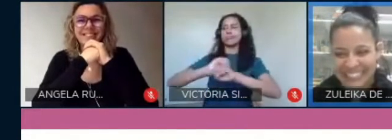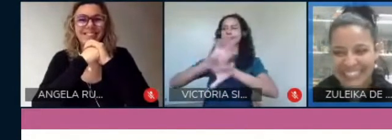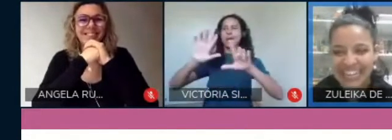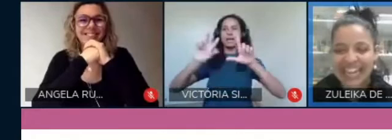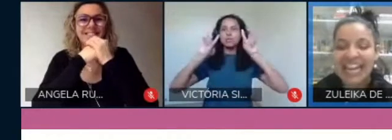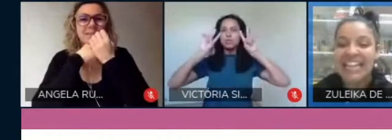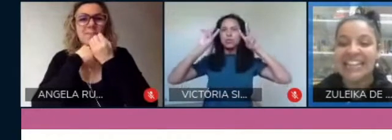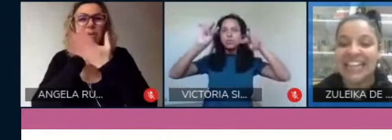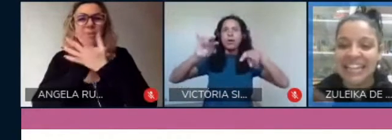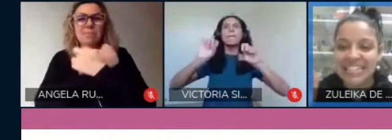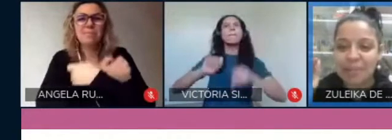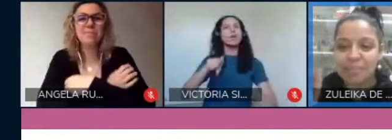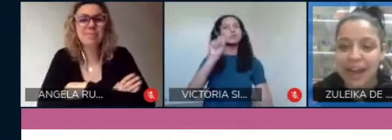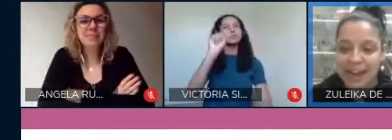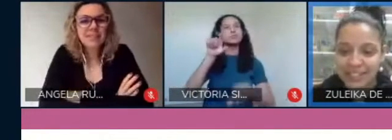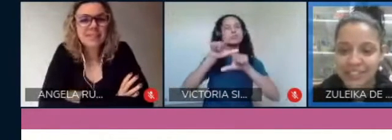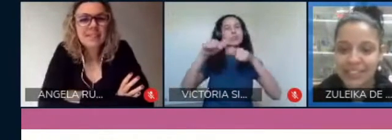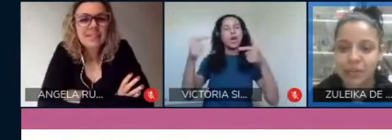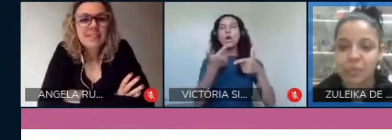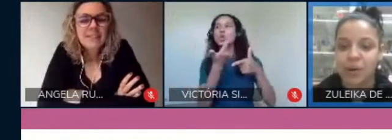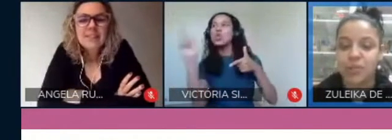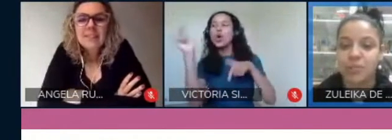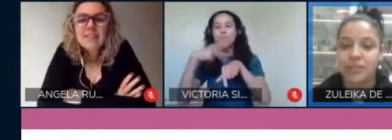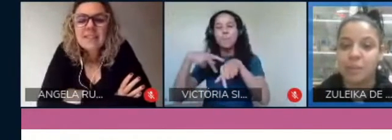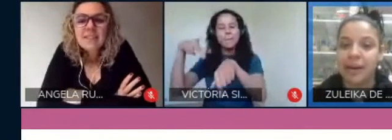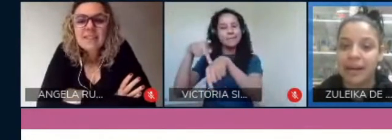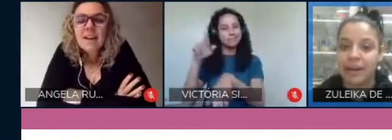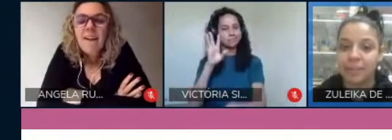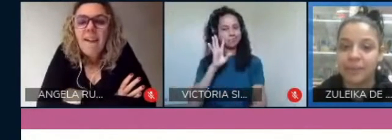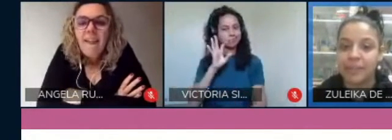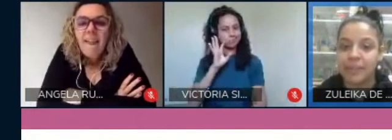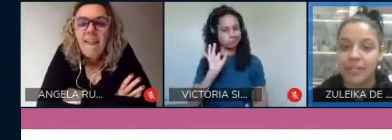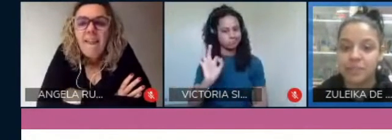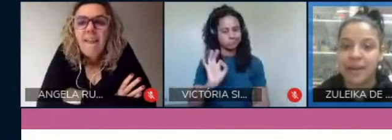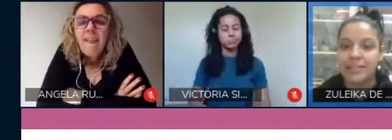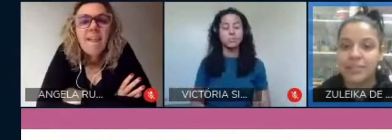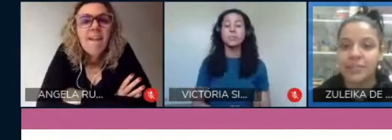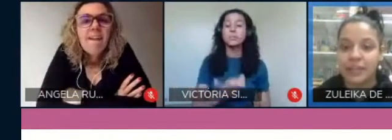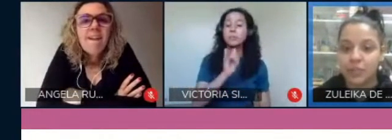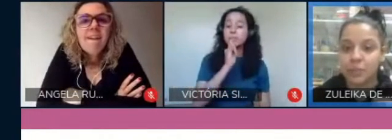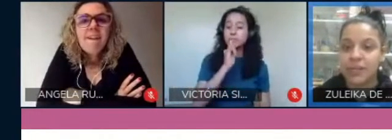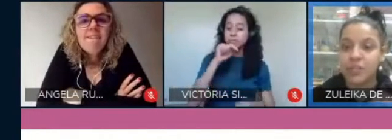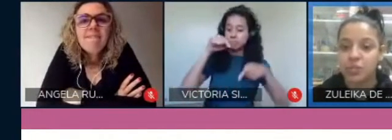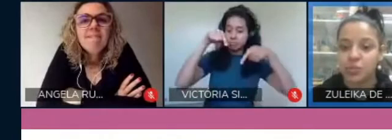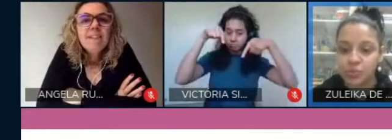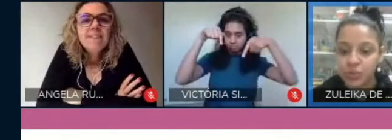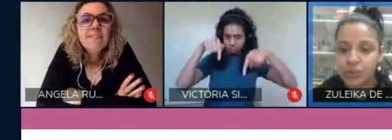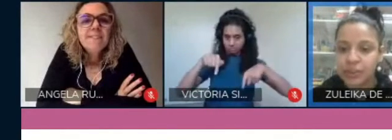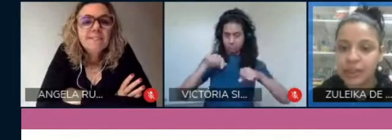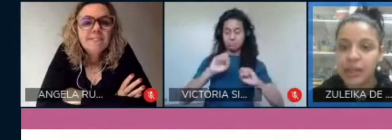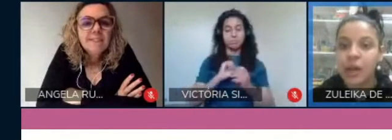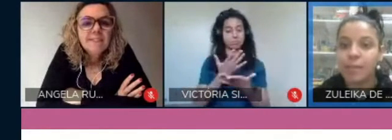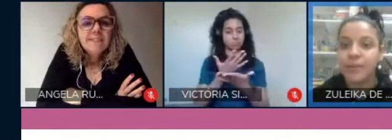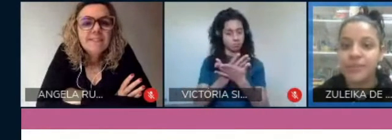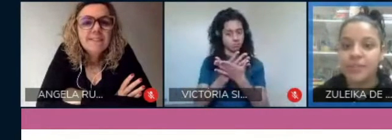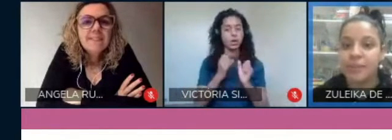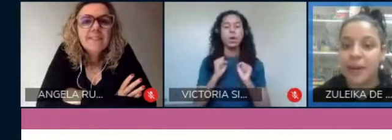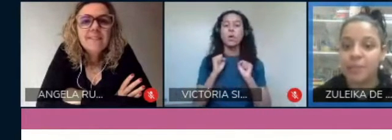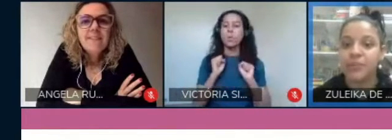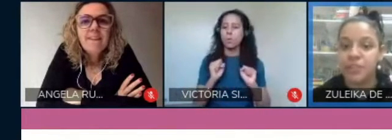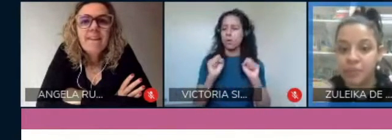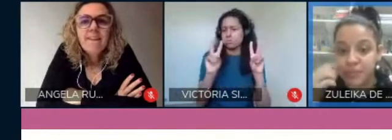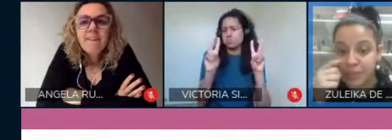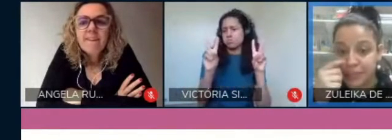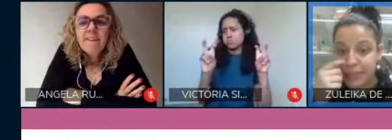atual. Nessa página, eu posso separar as bases de dados por assunto, né?